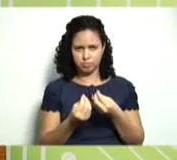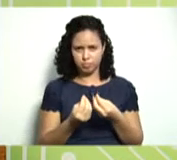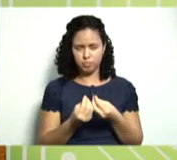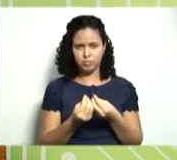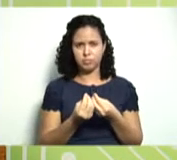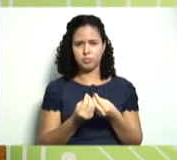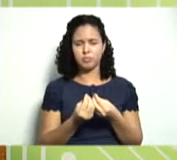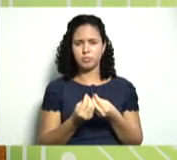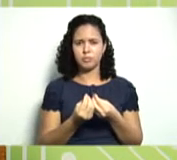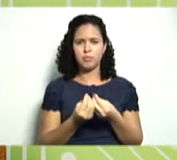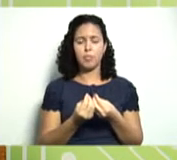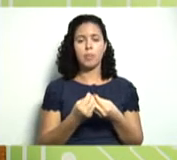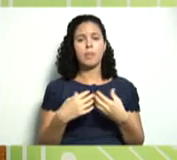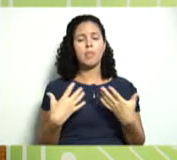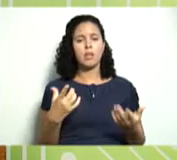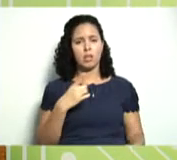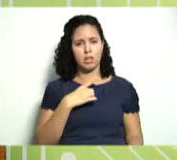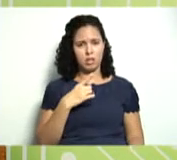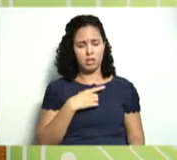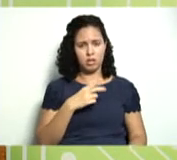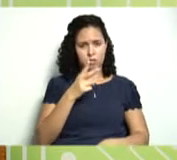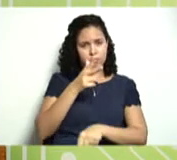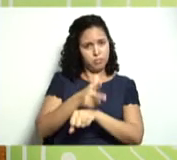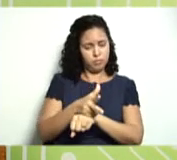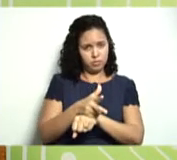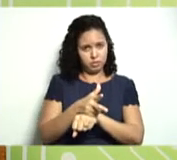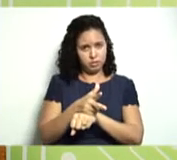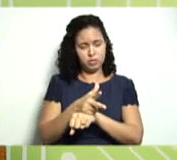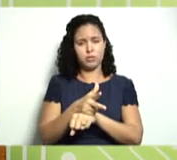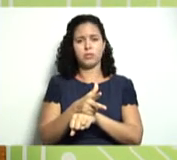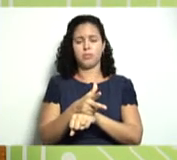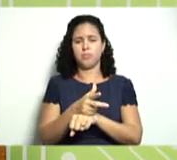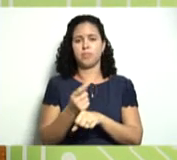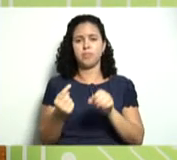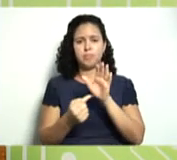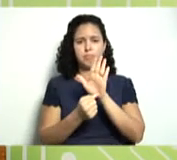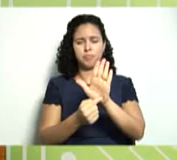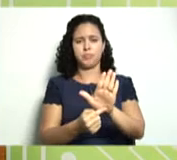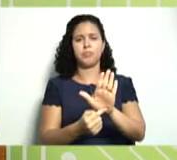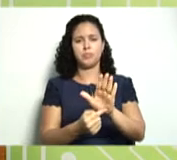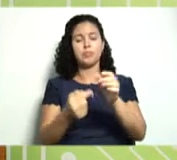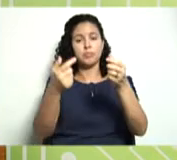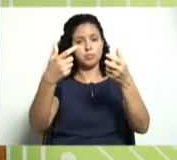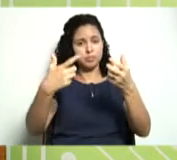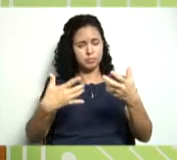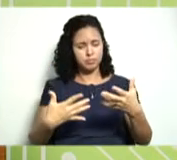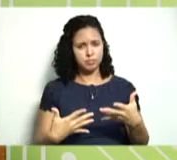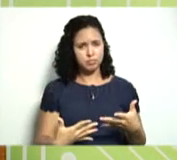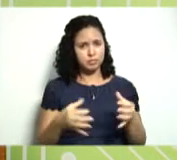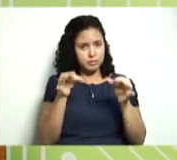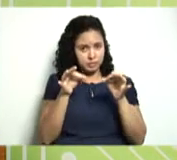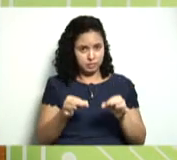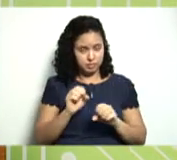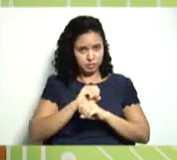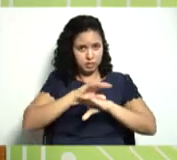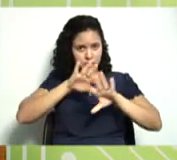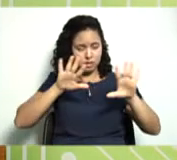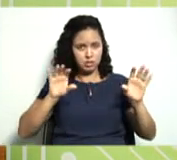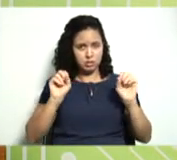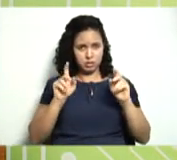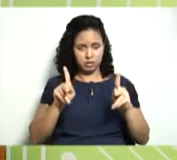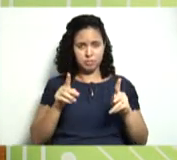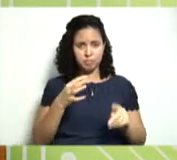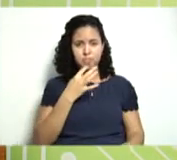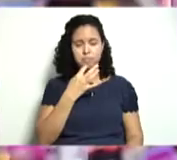é ter uma externa que nós vamos mostrar pra vocês que vai trazer isso aí bem claro como